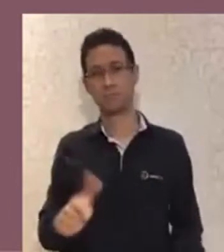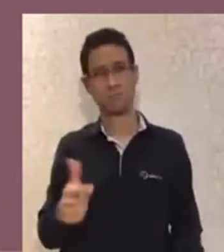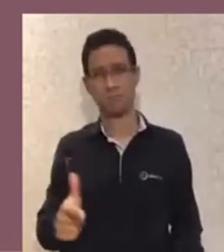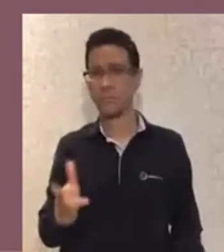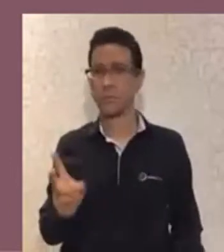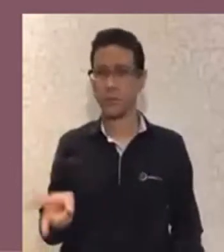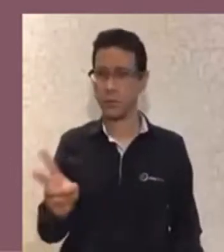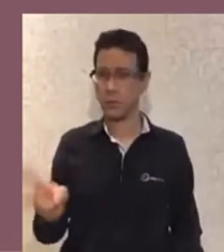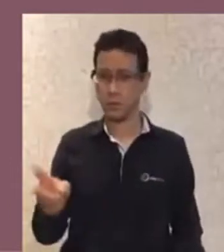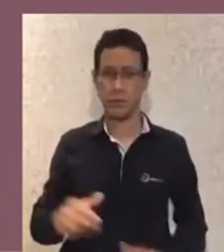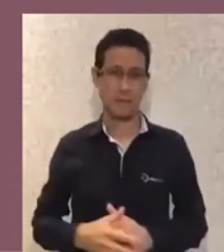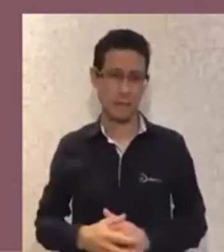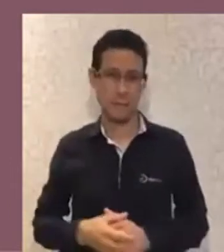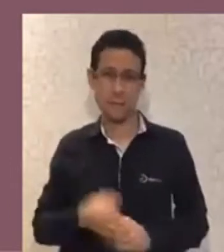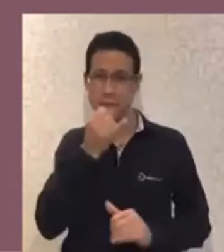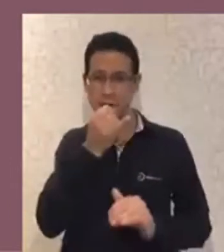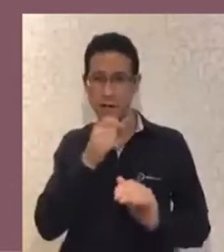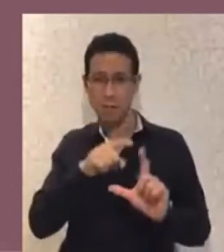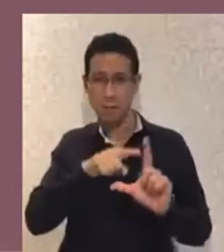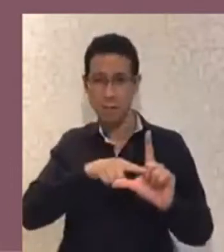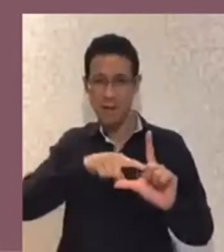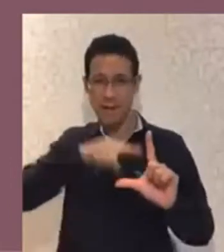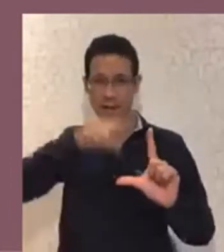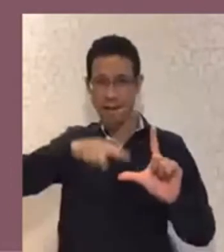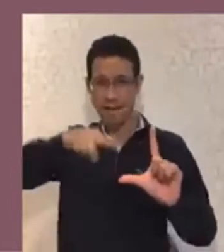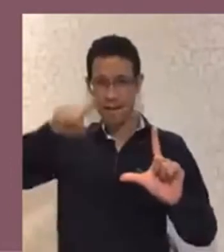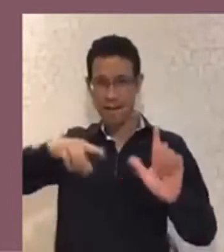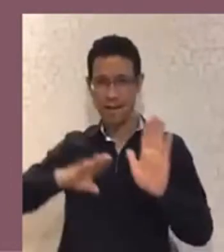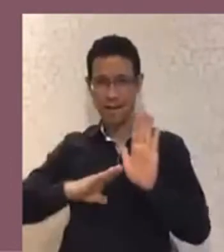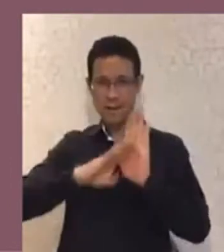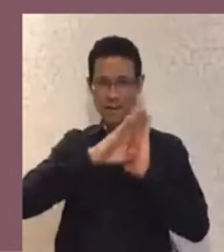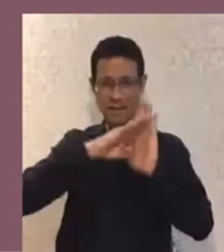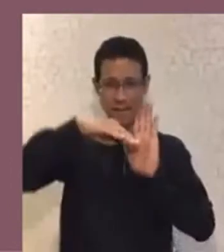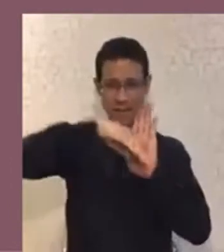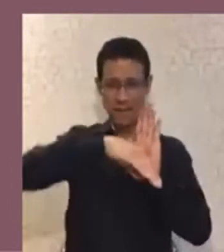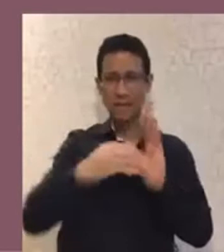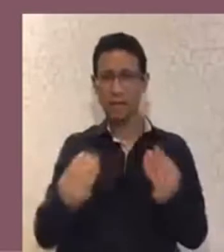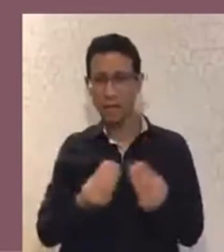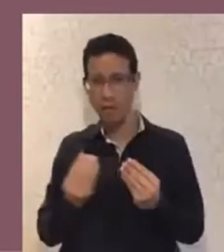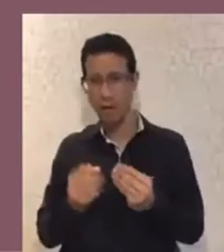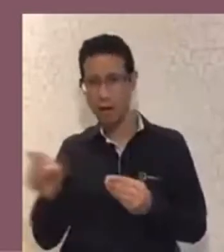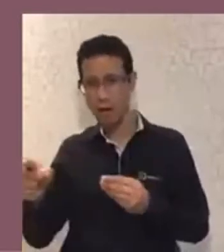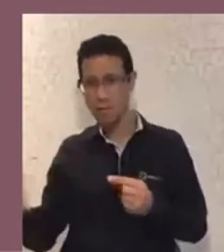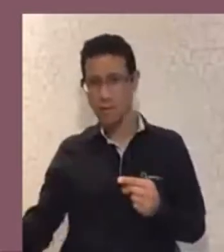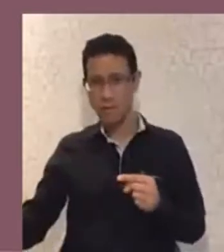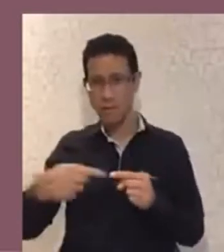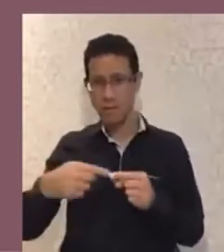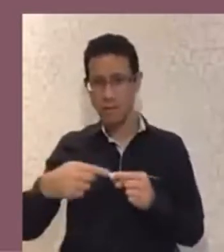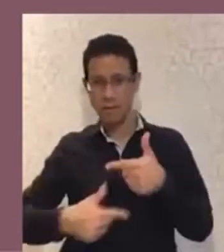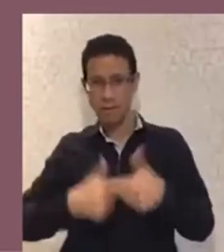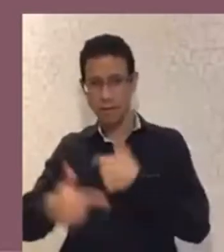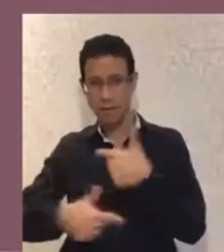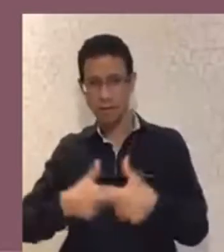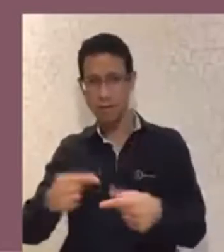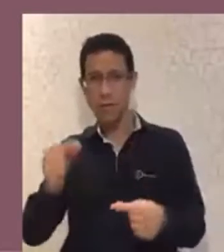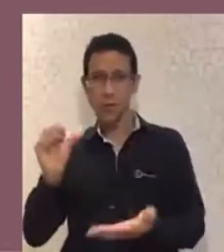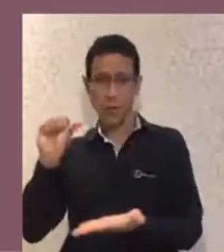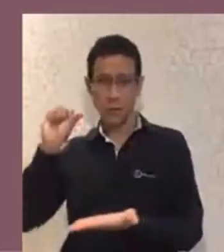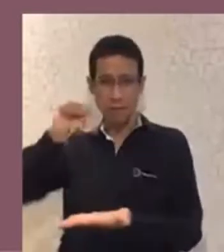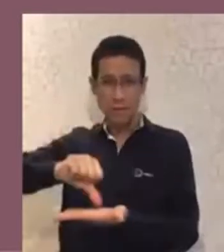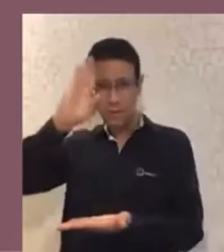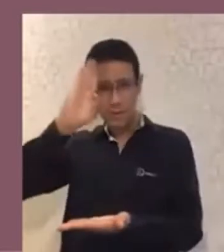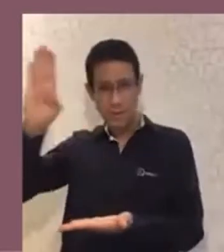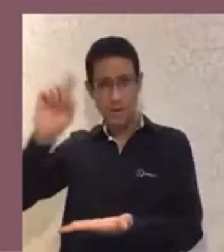gráfico mostrando como eram aquelas relações, quem era o centro da relação? Era o